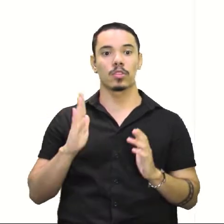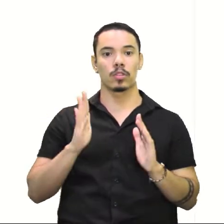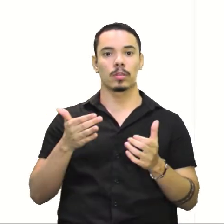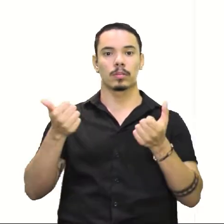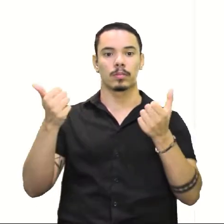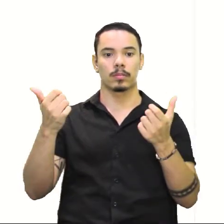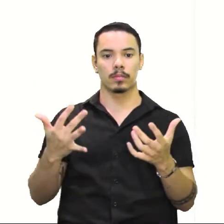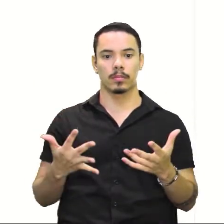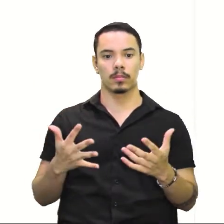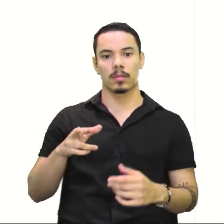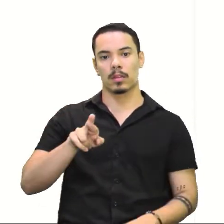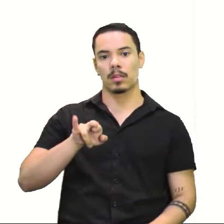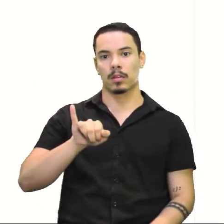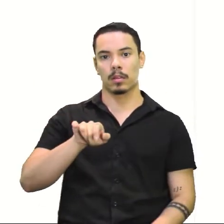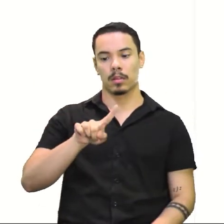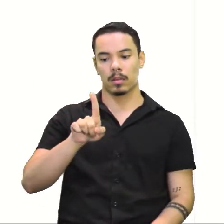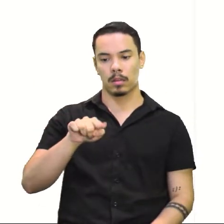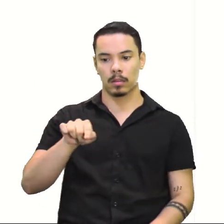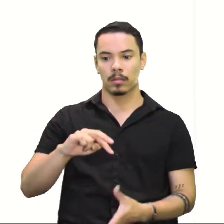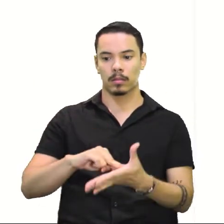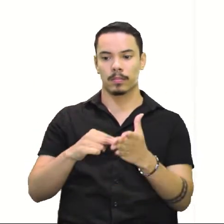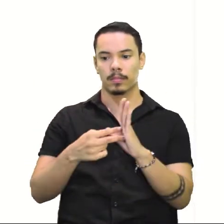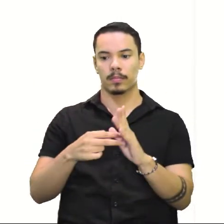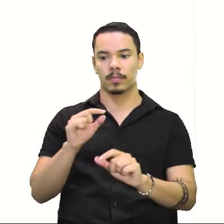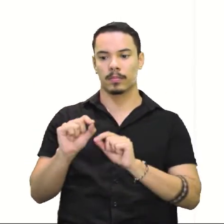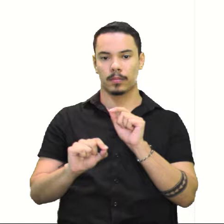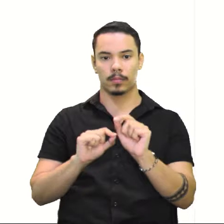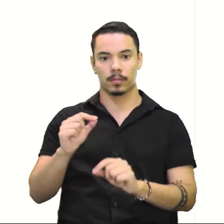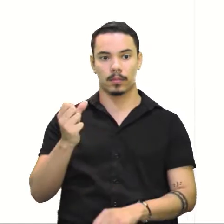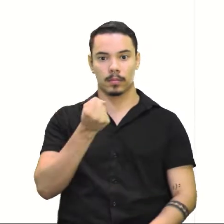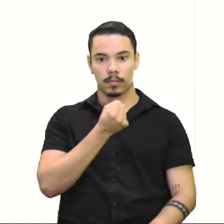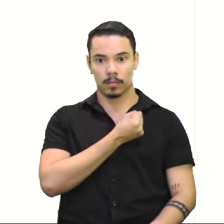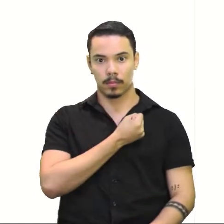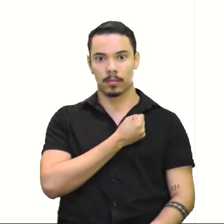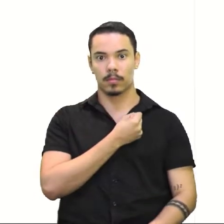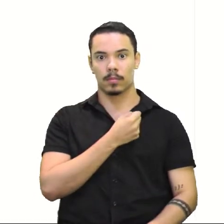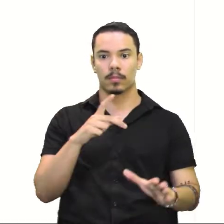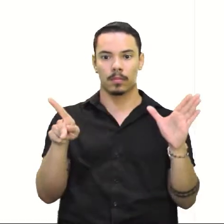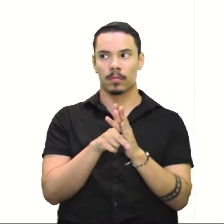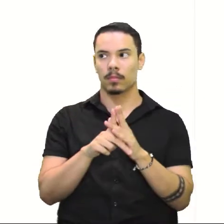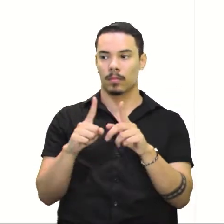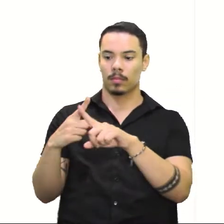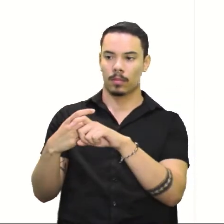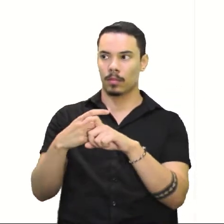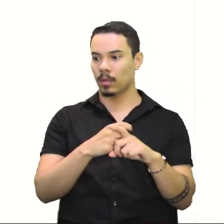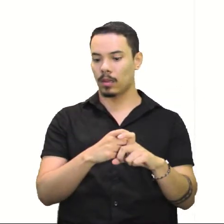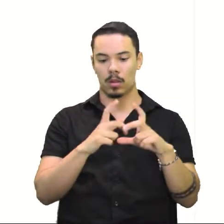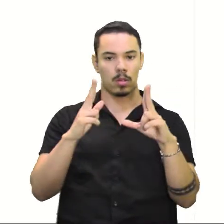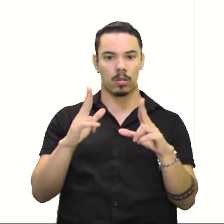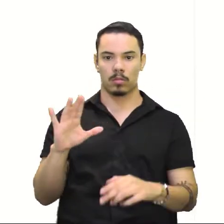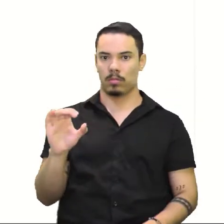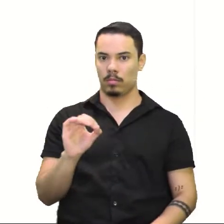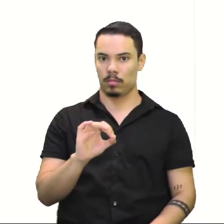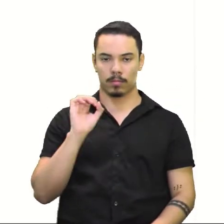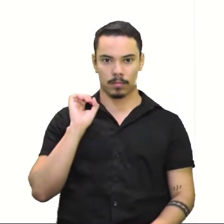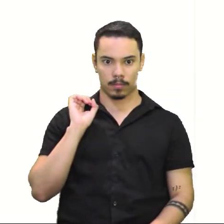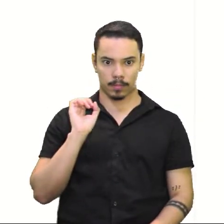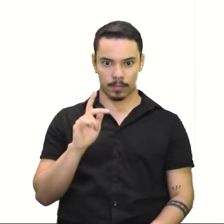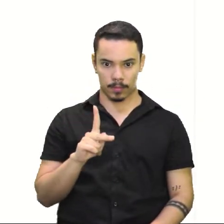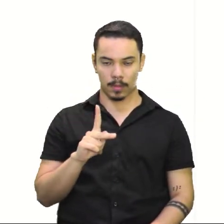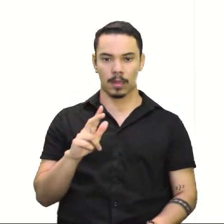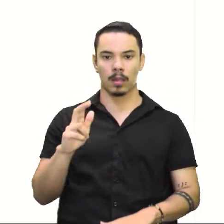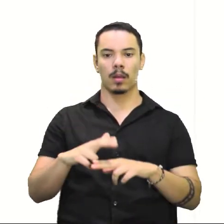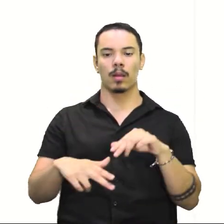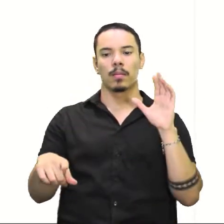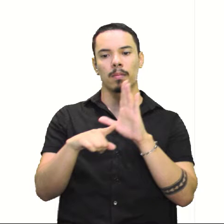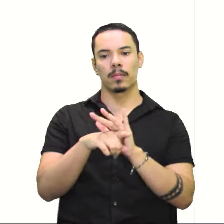raiz. E raiz é quando a gente faz um valor de um polinômio igual a 0, beleza? Então vamos lá, menos 3